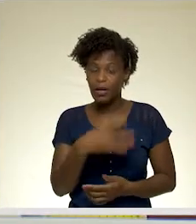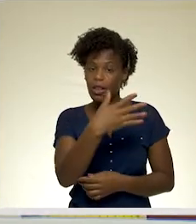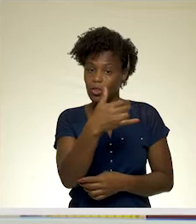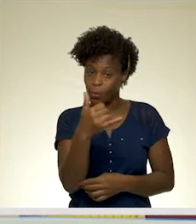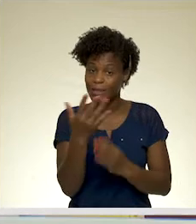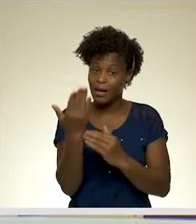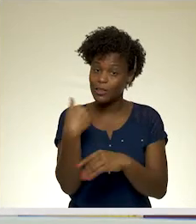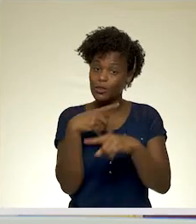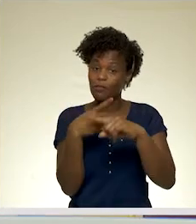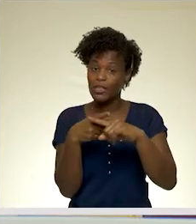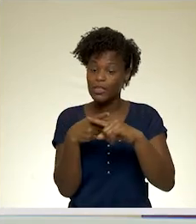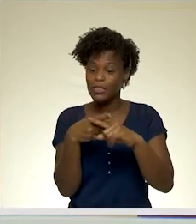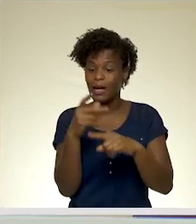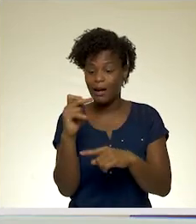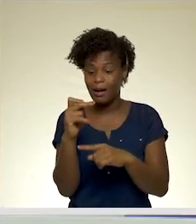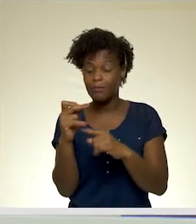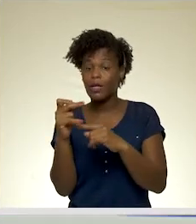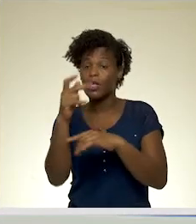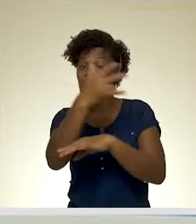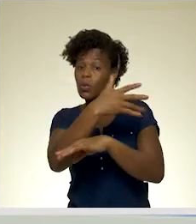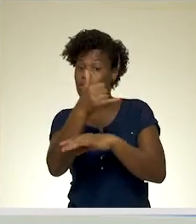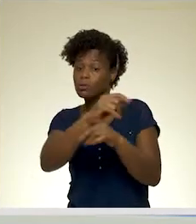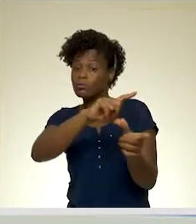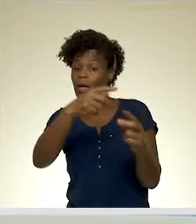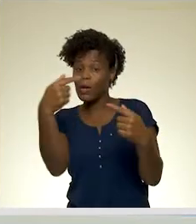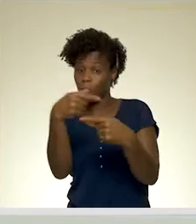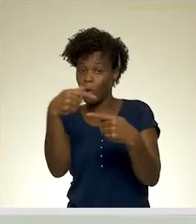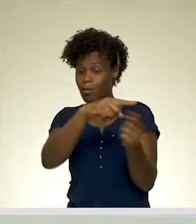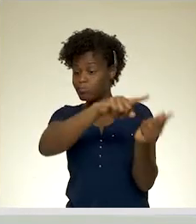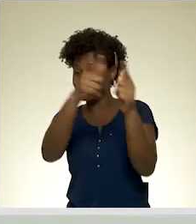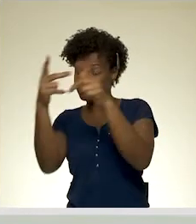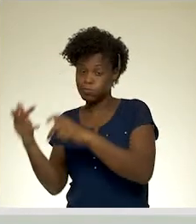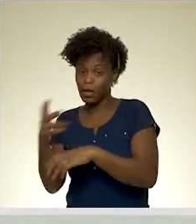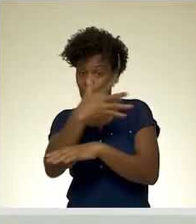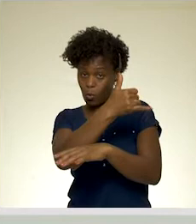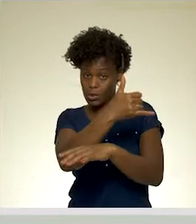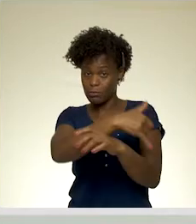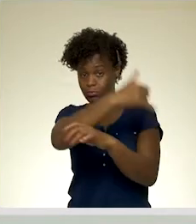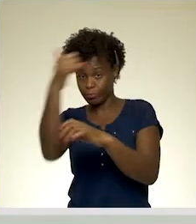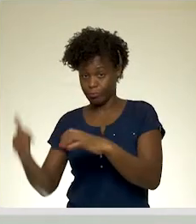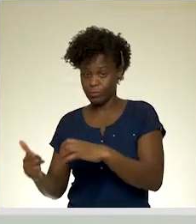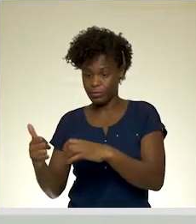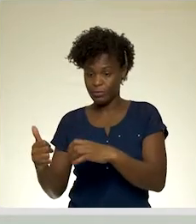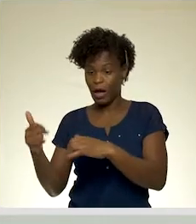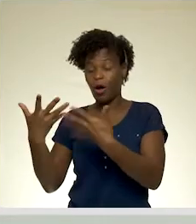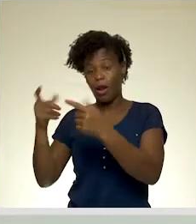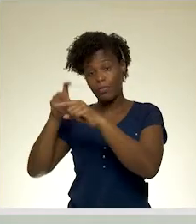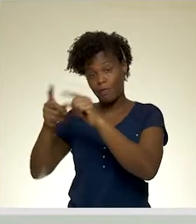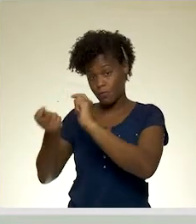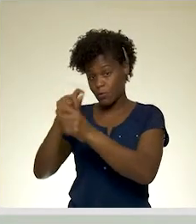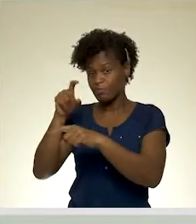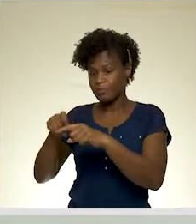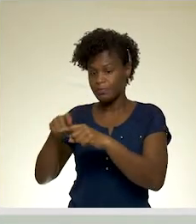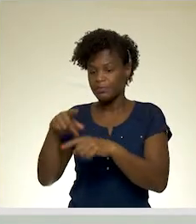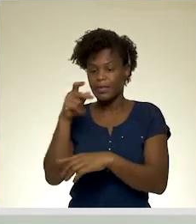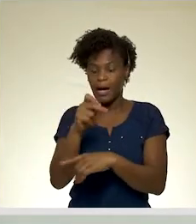Doze está a multiplicar, passa para o segundo membro a dividir. Atenção, a